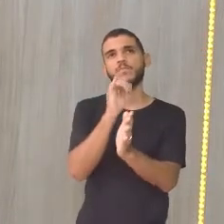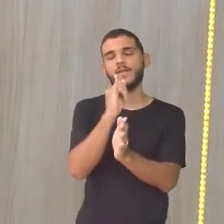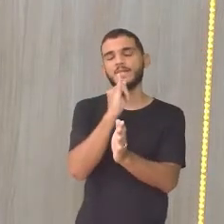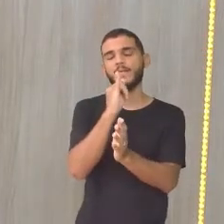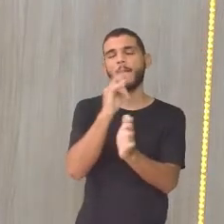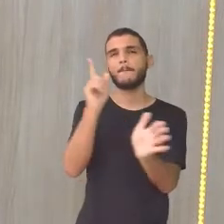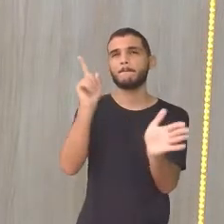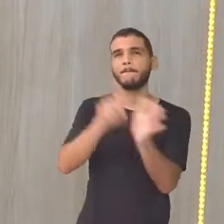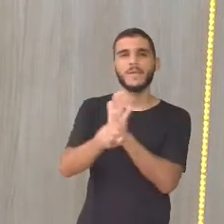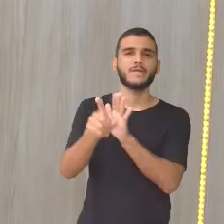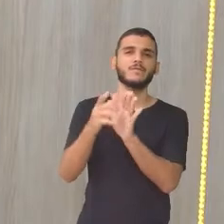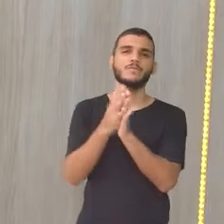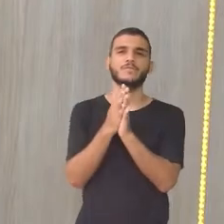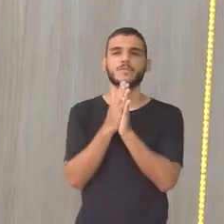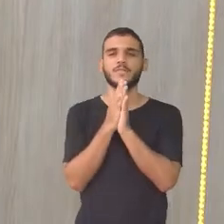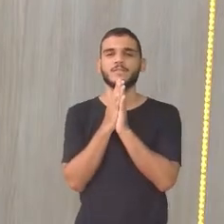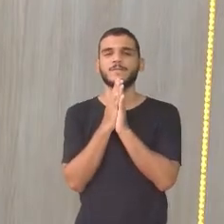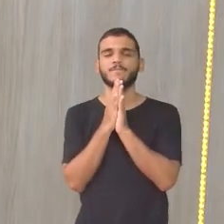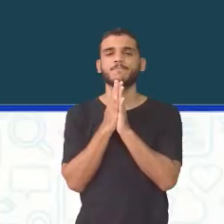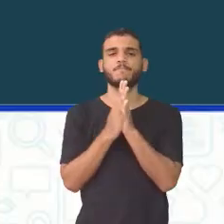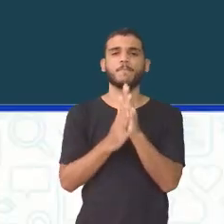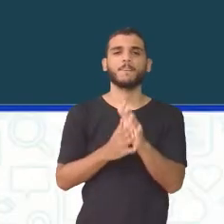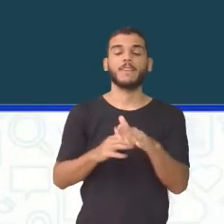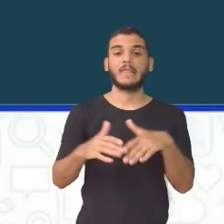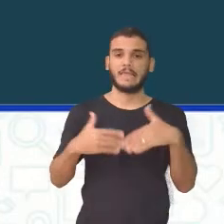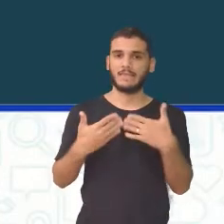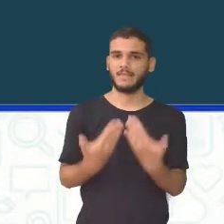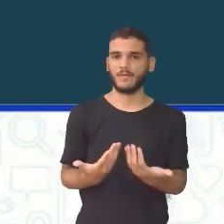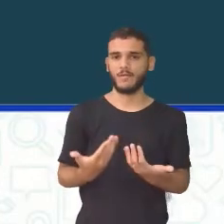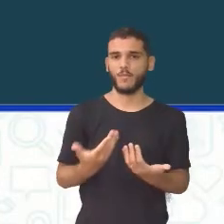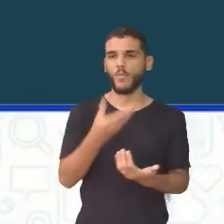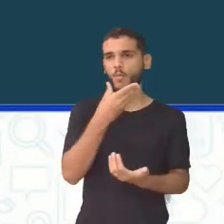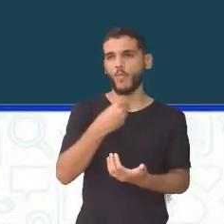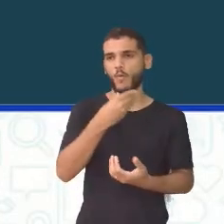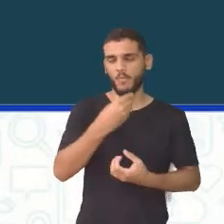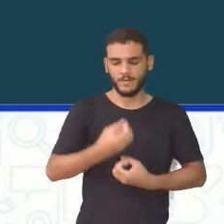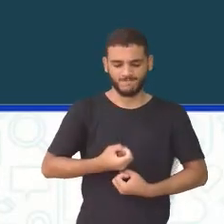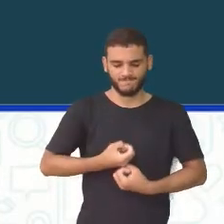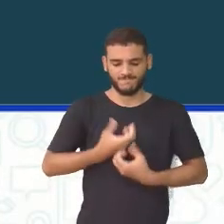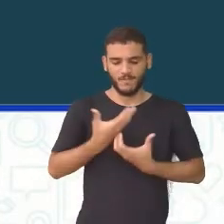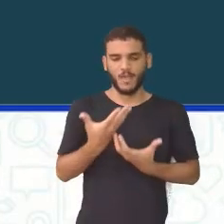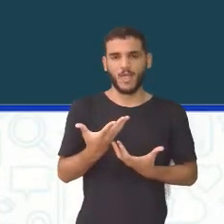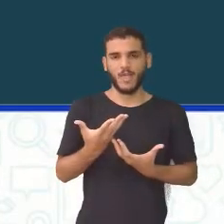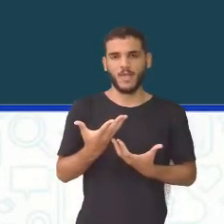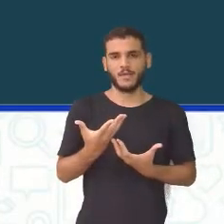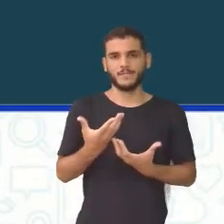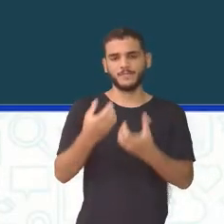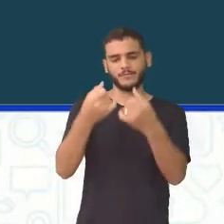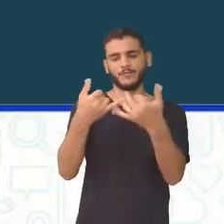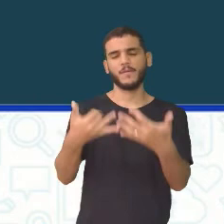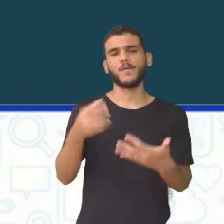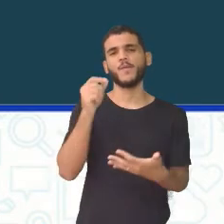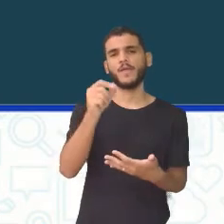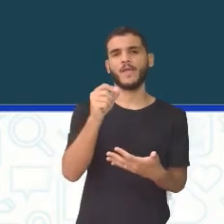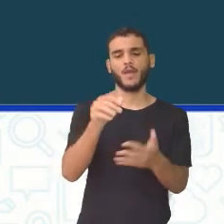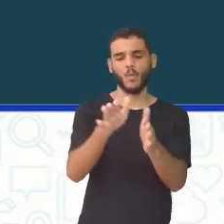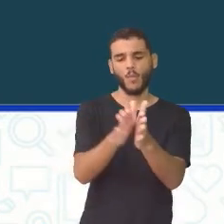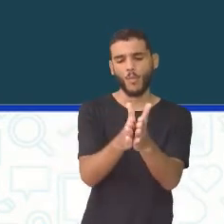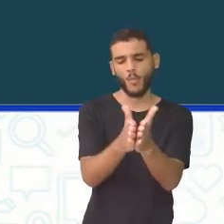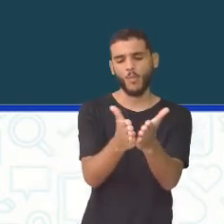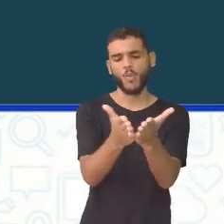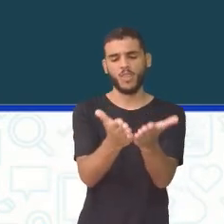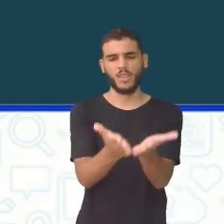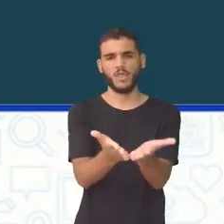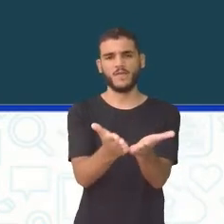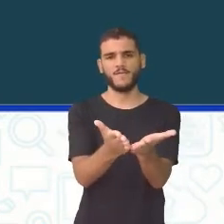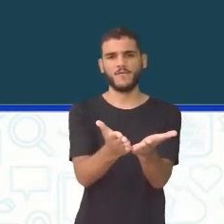indagações. Então o poeta diz que o livro parece mudo, não é? Porque ele usa a